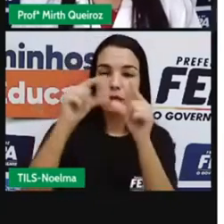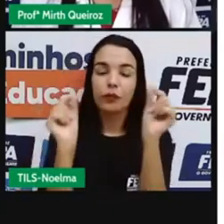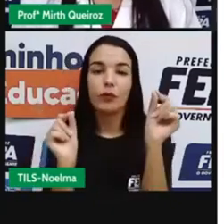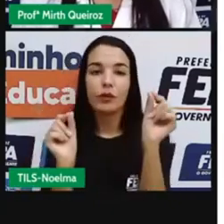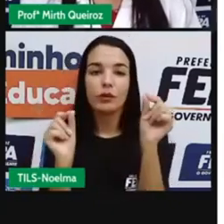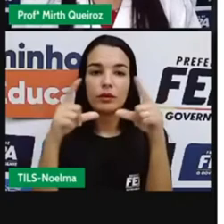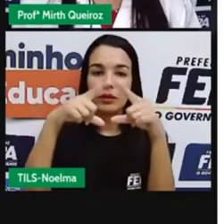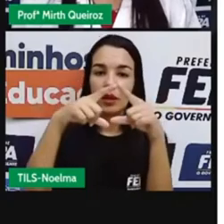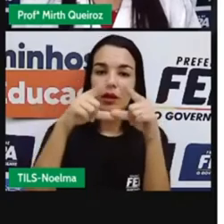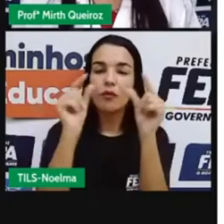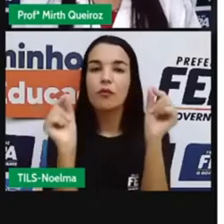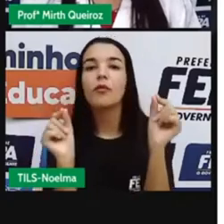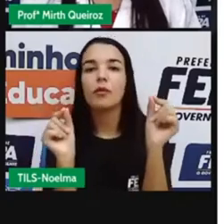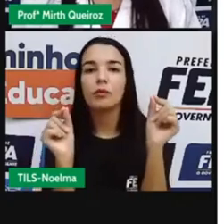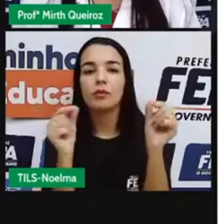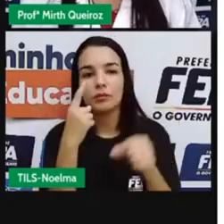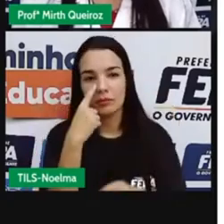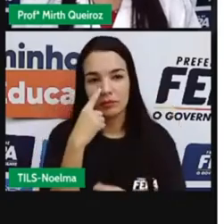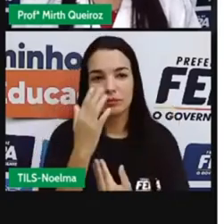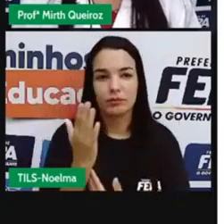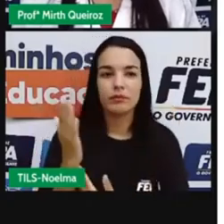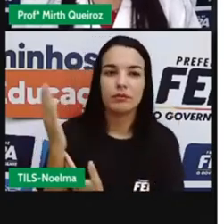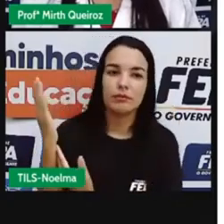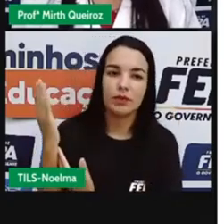Folha. Folha.